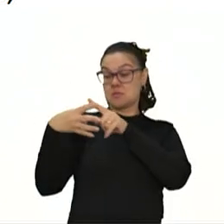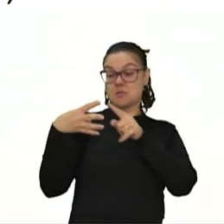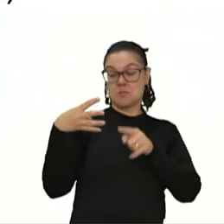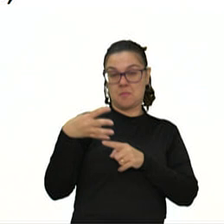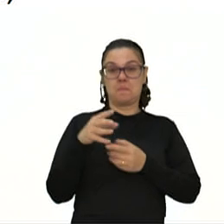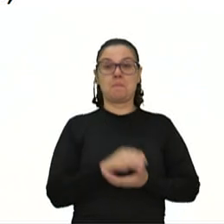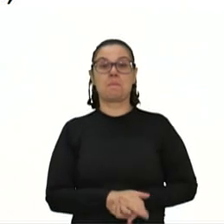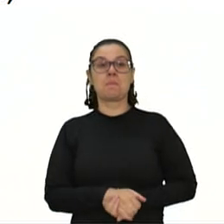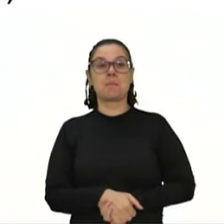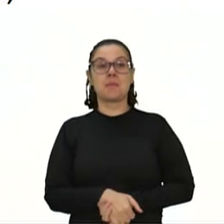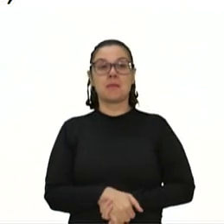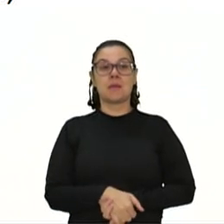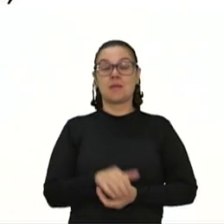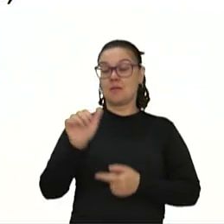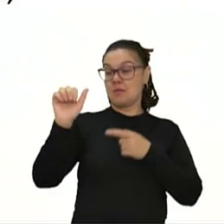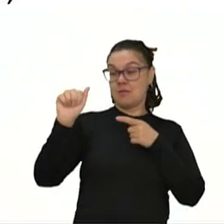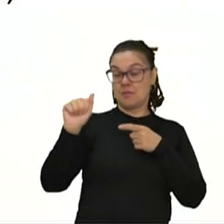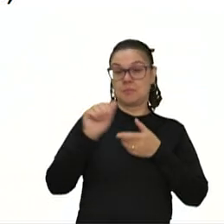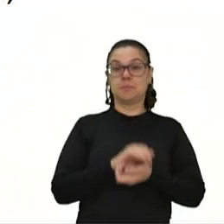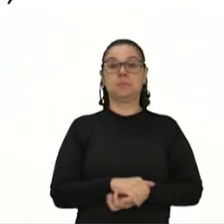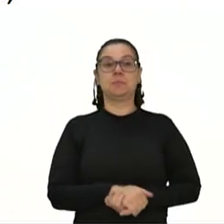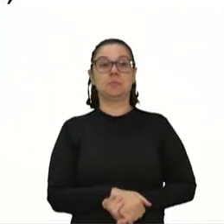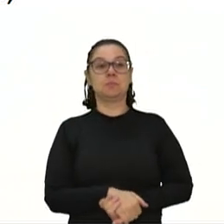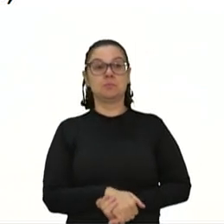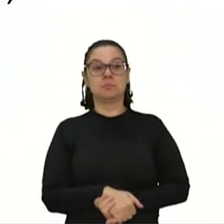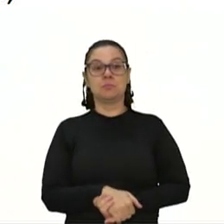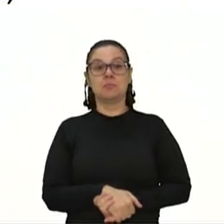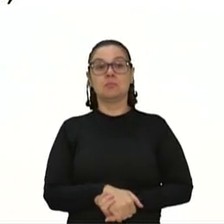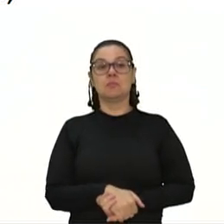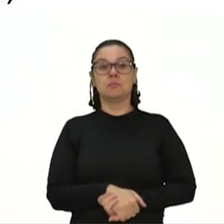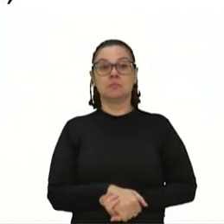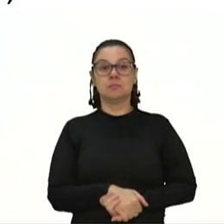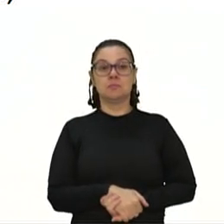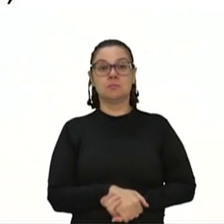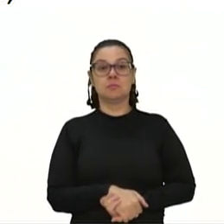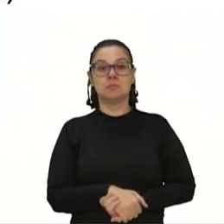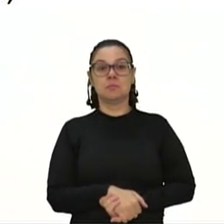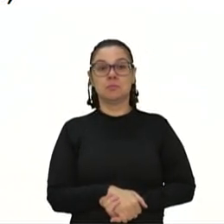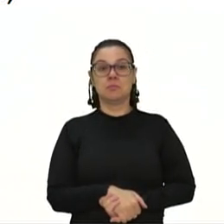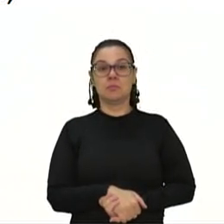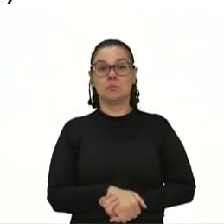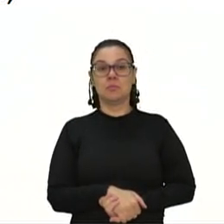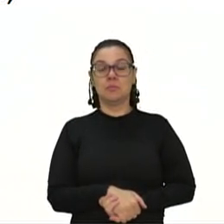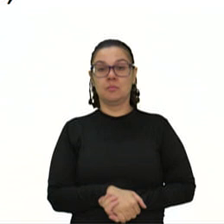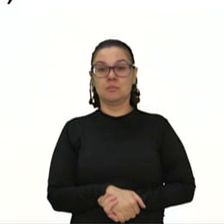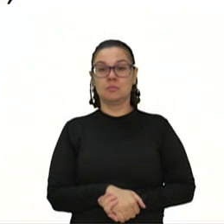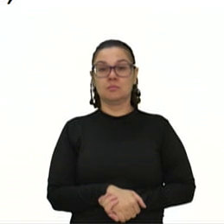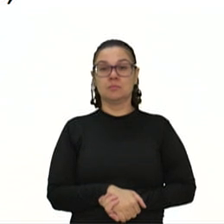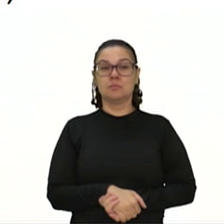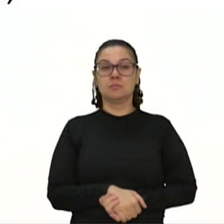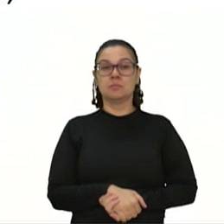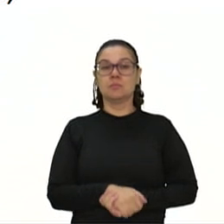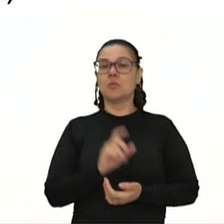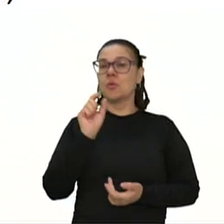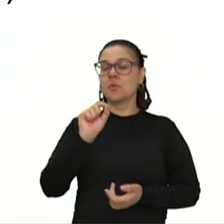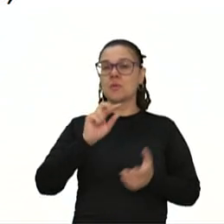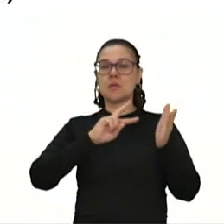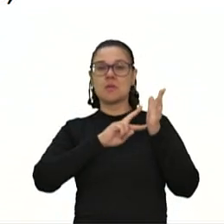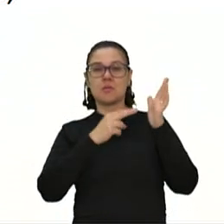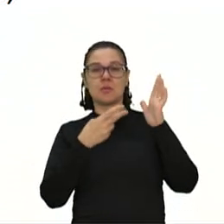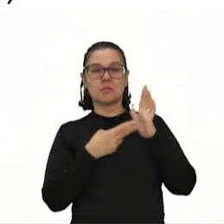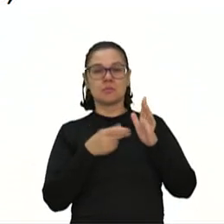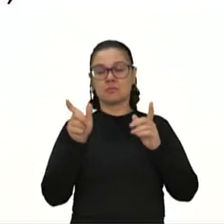frases. Na letra A, nós temos was an English playwright. Vocês sabem o que